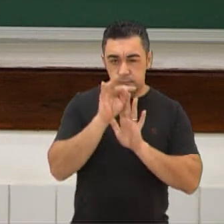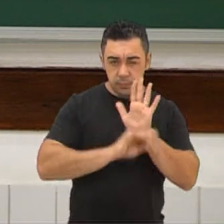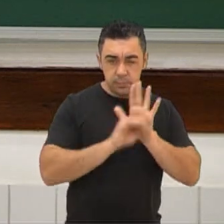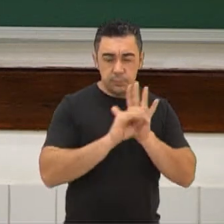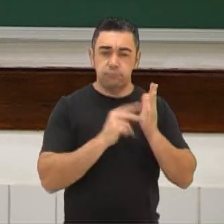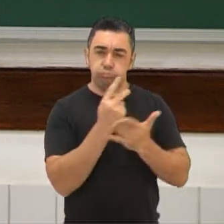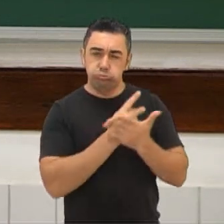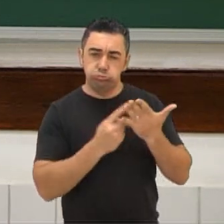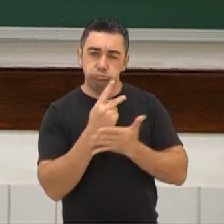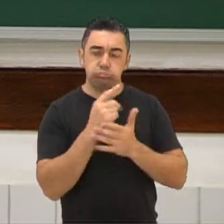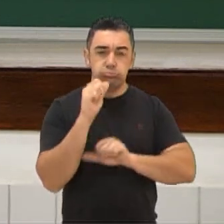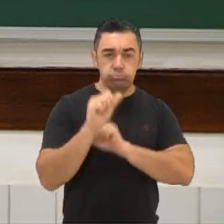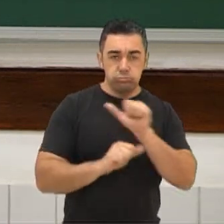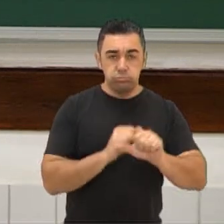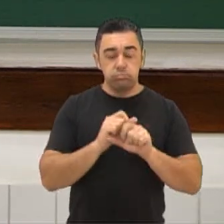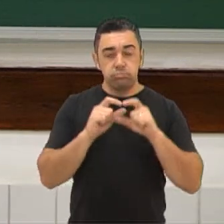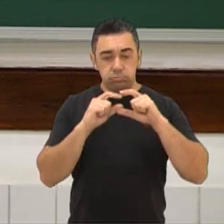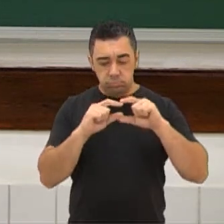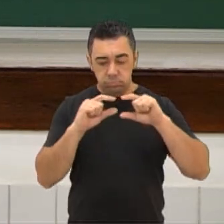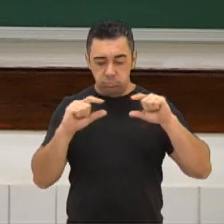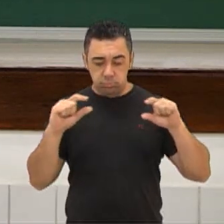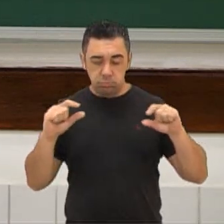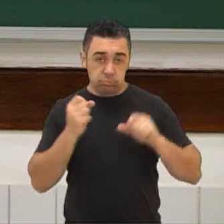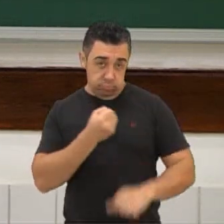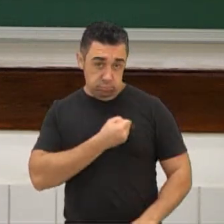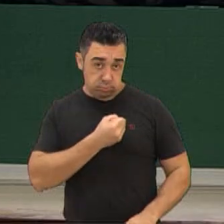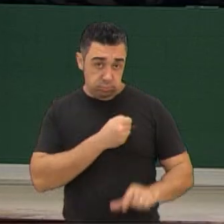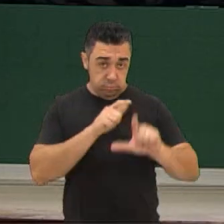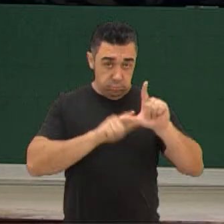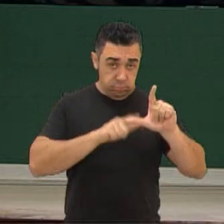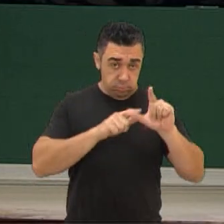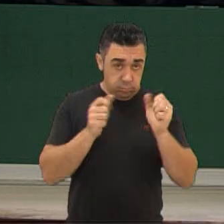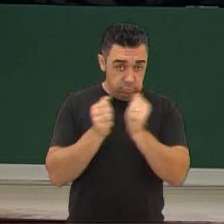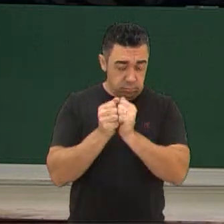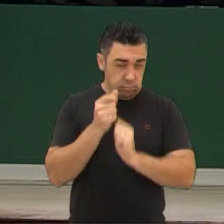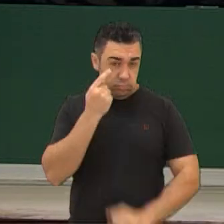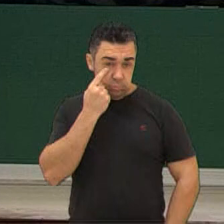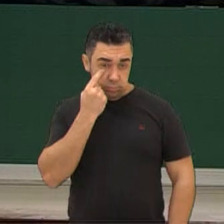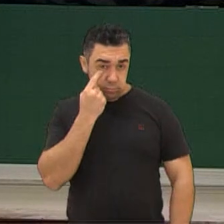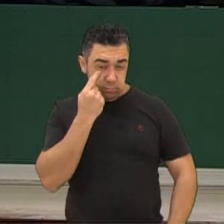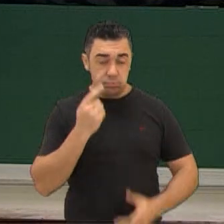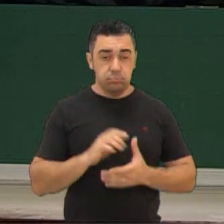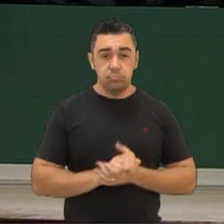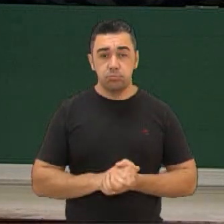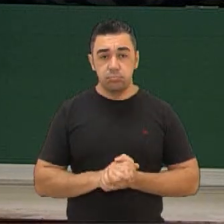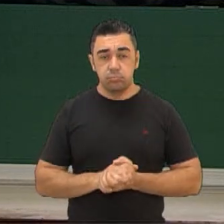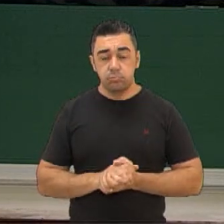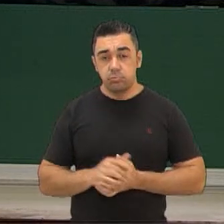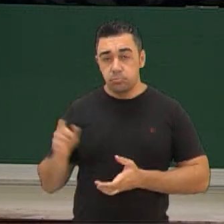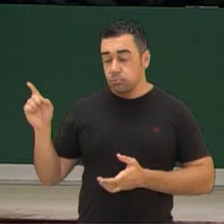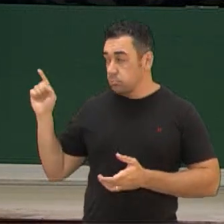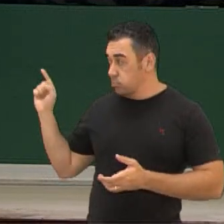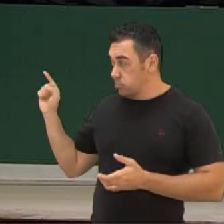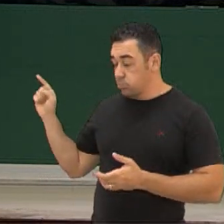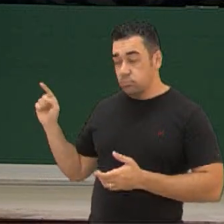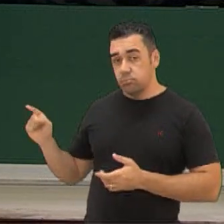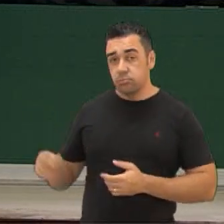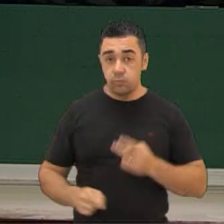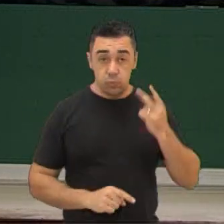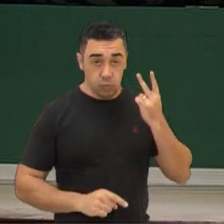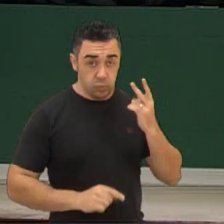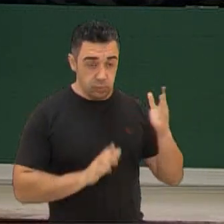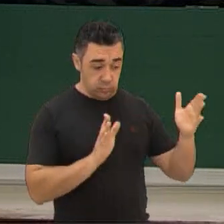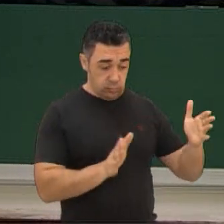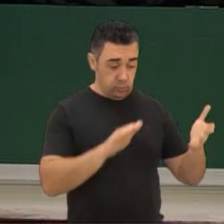forma matemática ali, representando a expressão algébrica? Veja só, ele passou para vocês que duas caixas